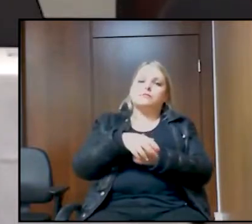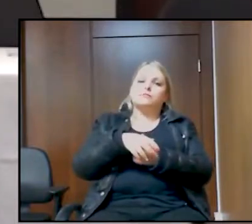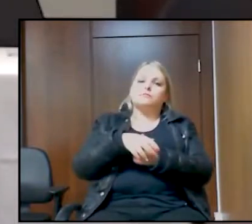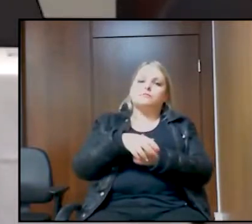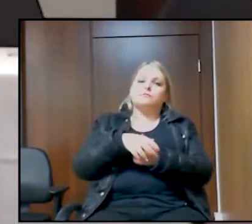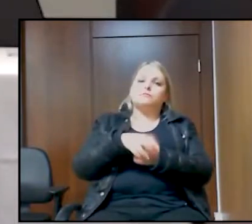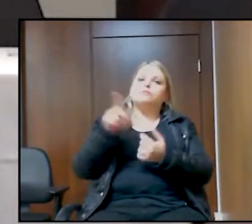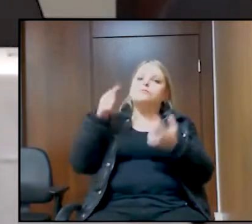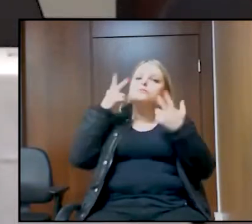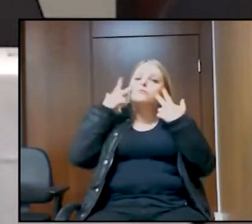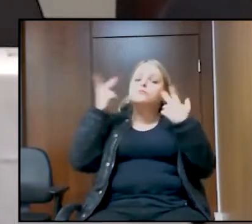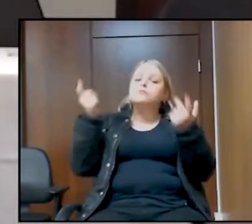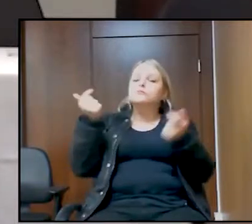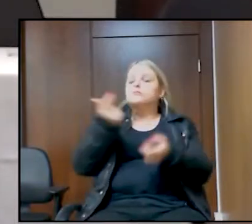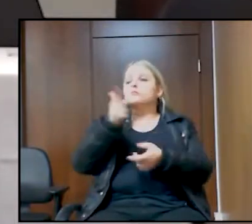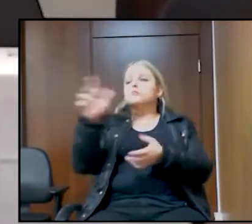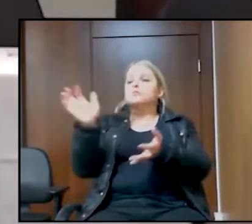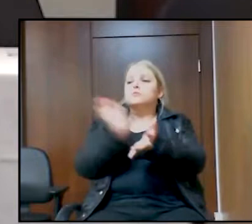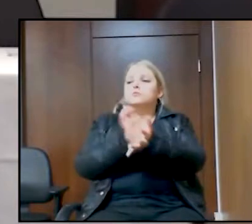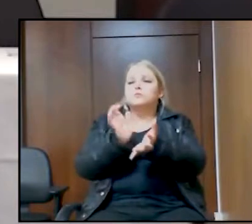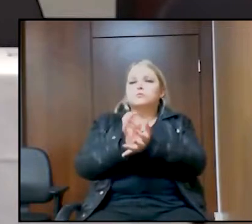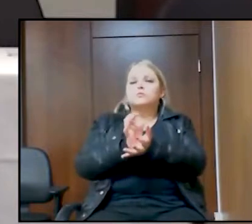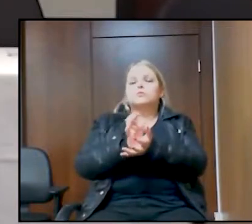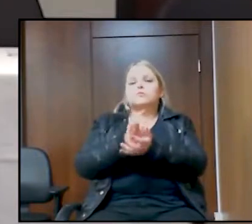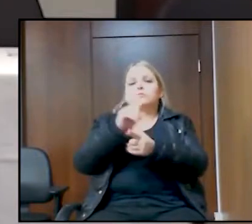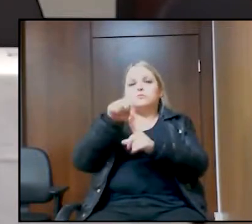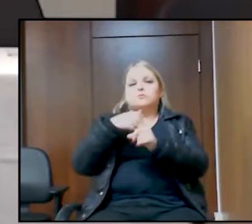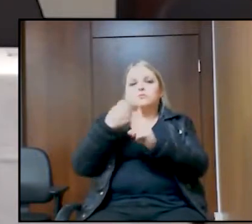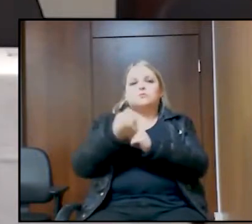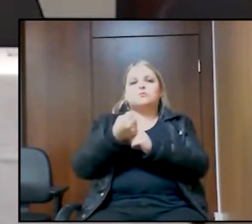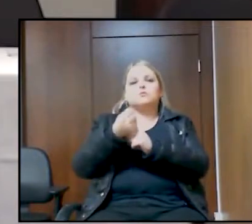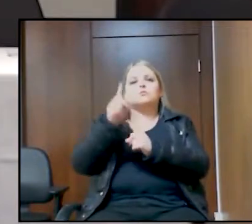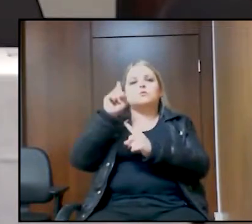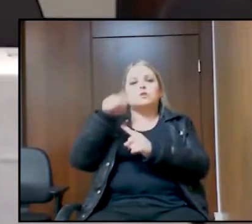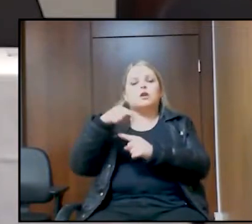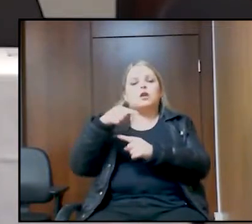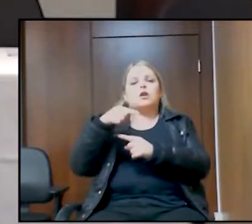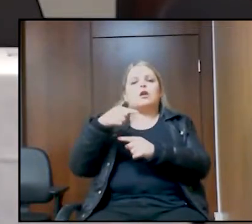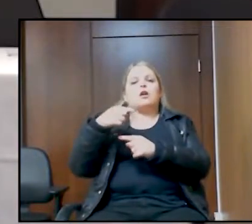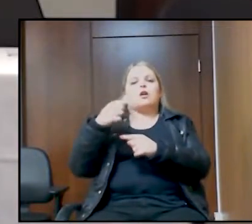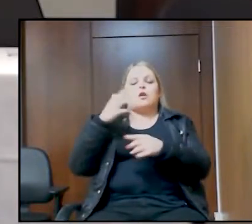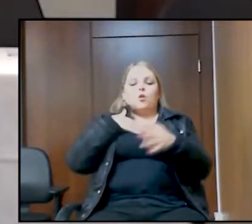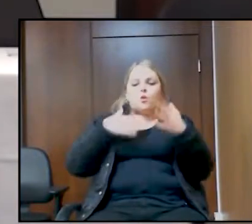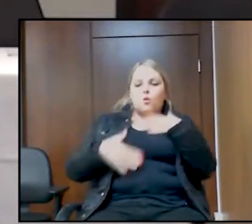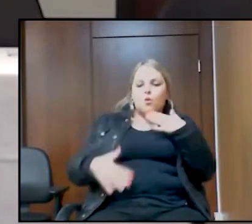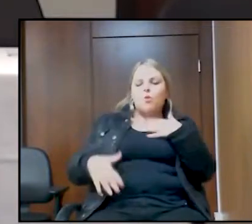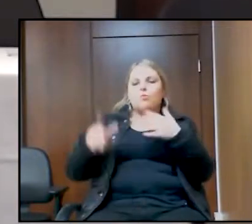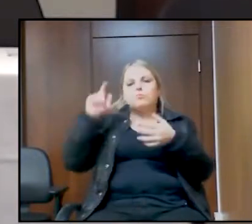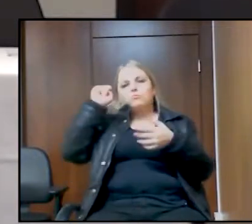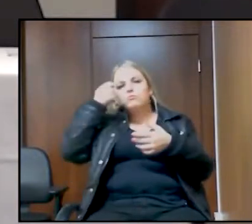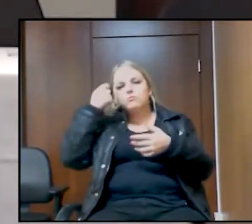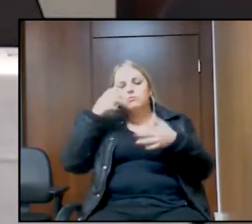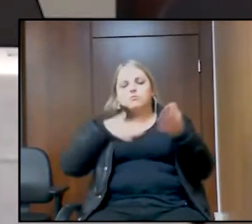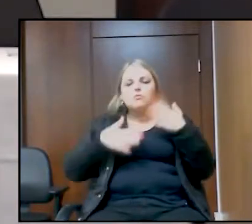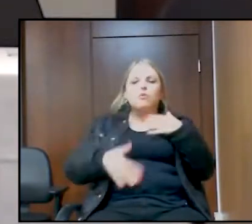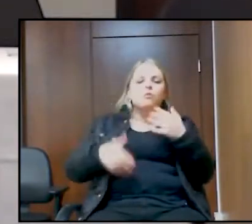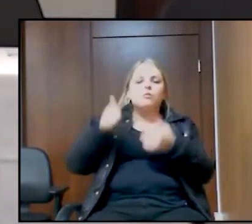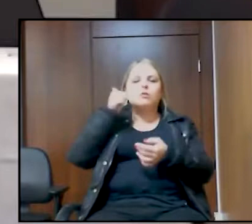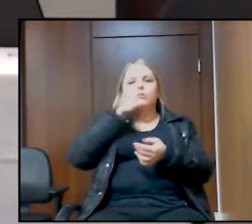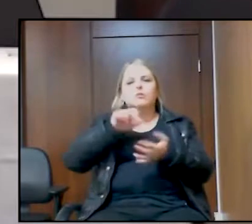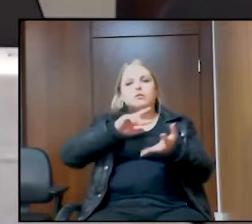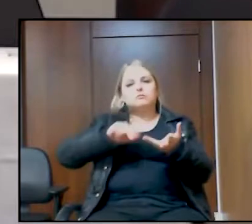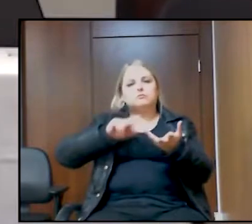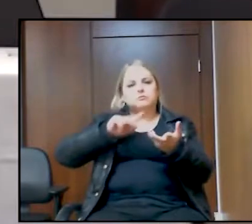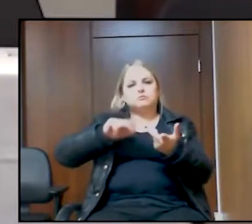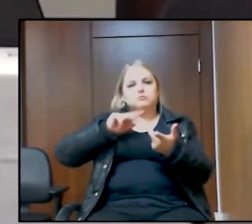comum a outros grupos sociais, que é a questão do corpo da mulher, do corpo da pele negra, etc, etc,